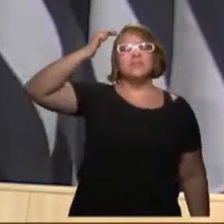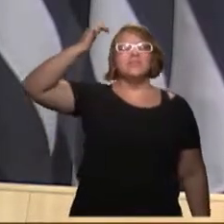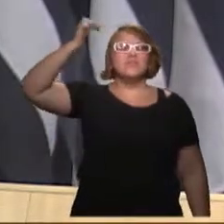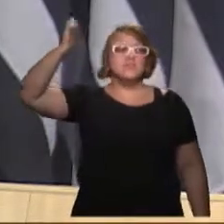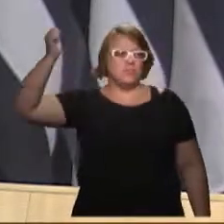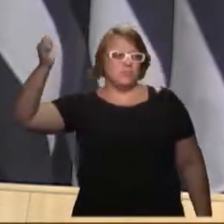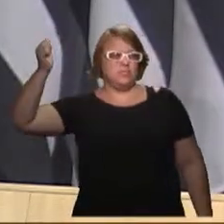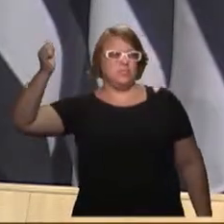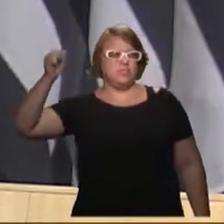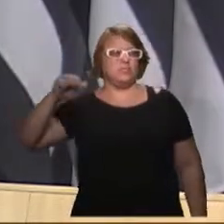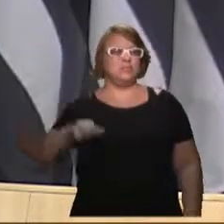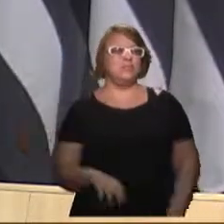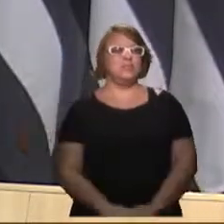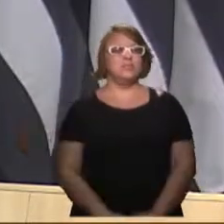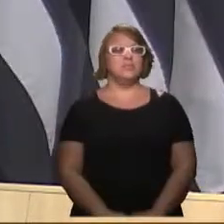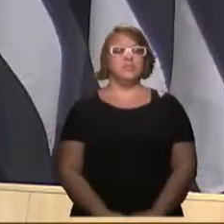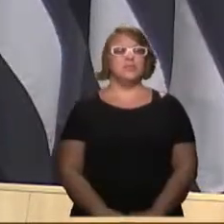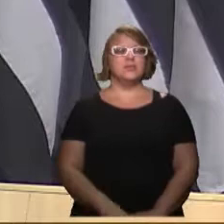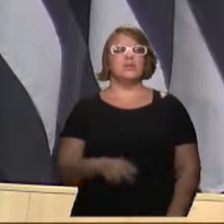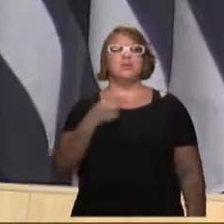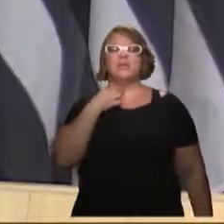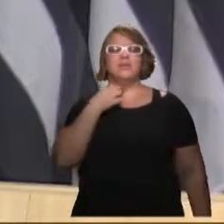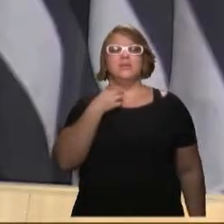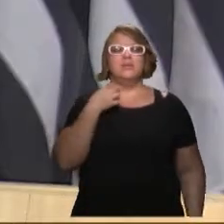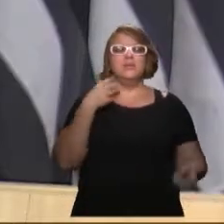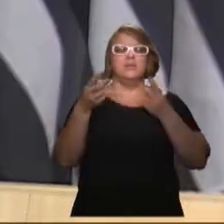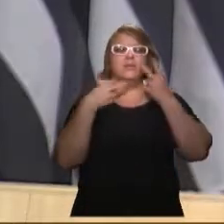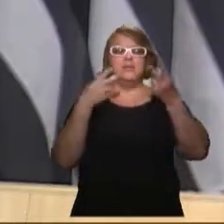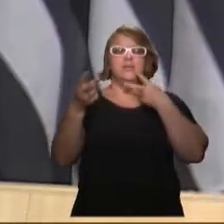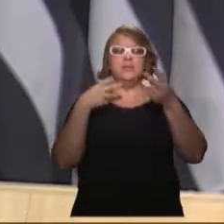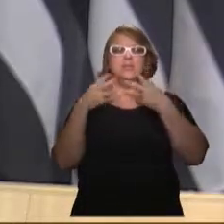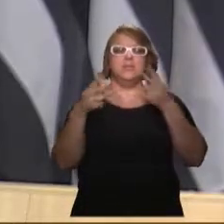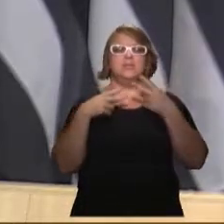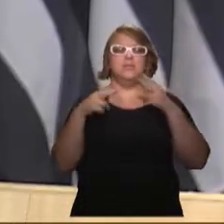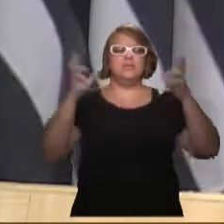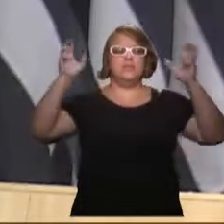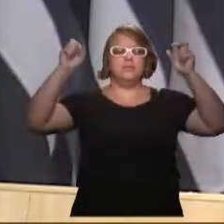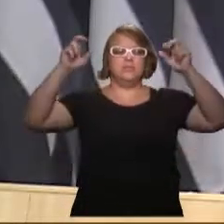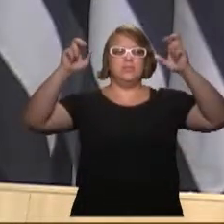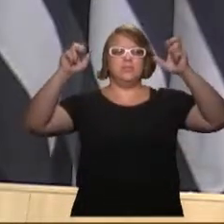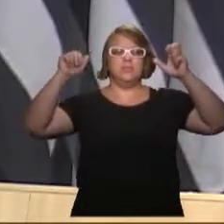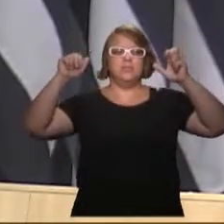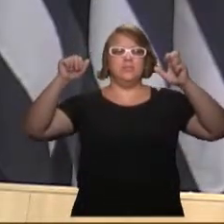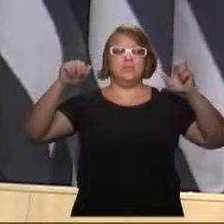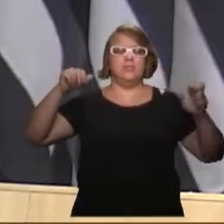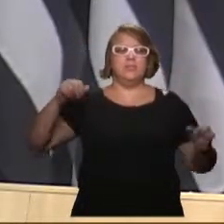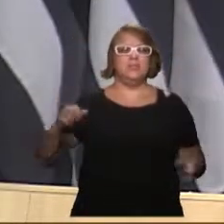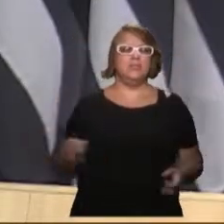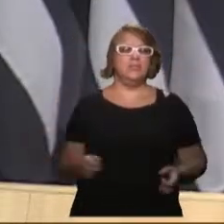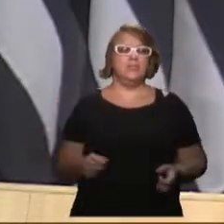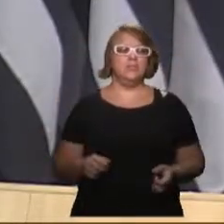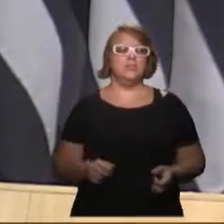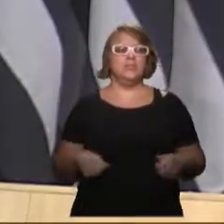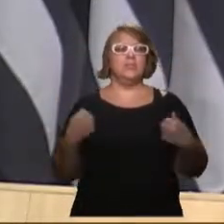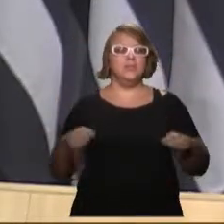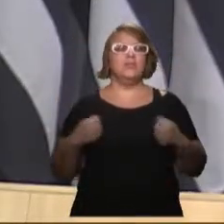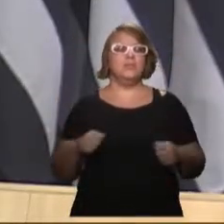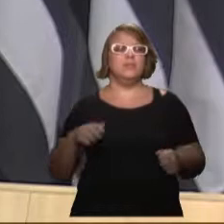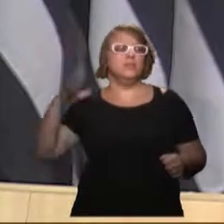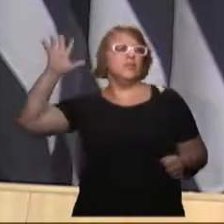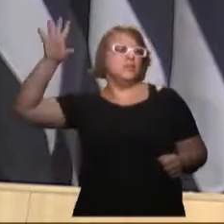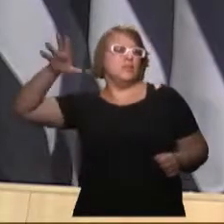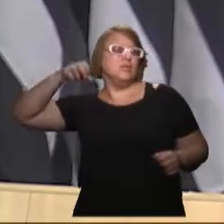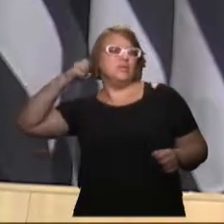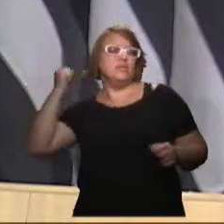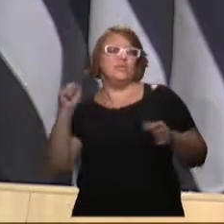podemos discutir esse assunto sem antes ouvir a comunidade, que nós não podemos discutir esse assunto sem fazer audiência pública,